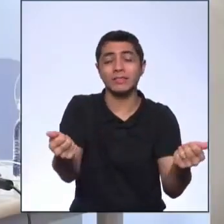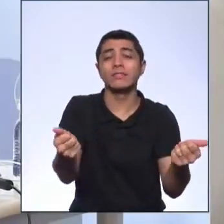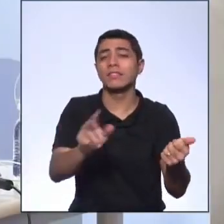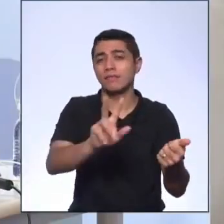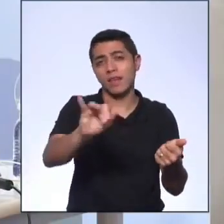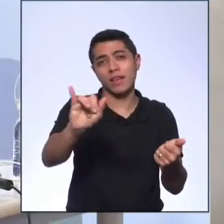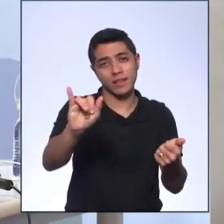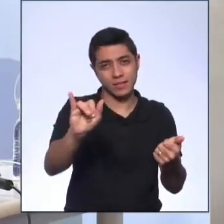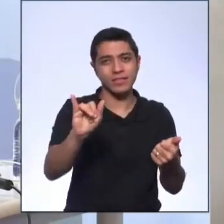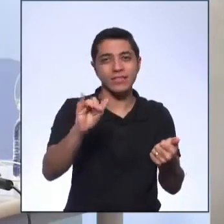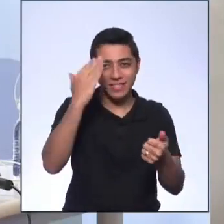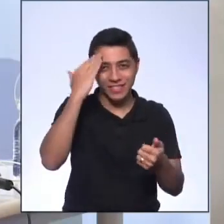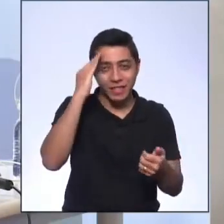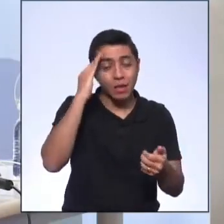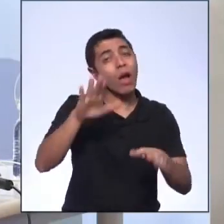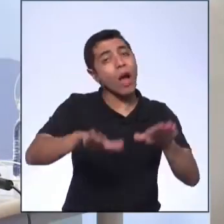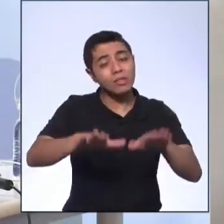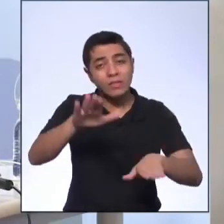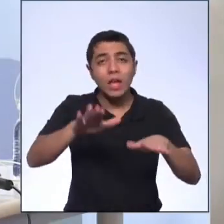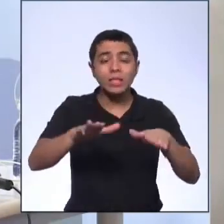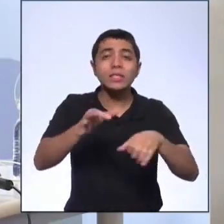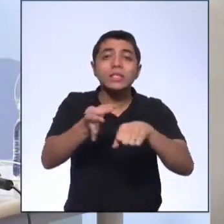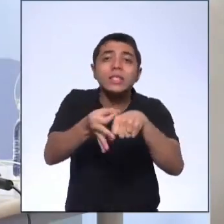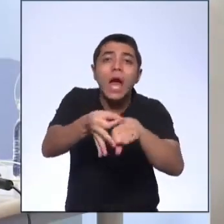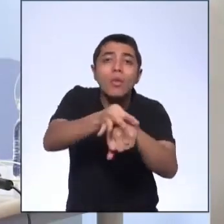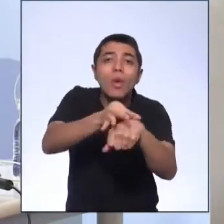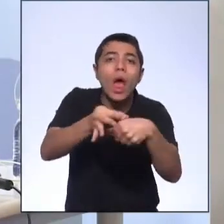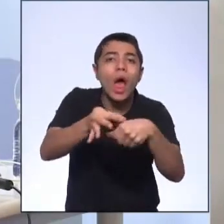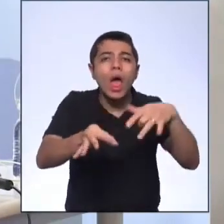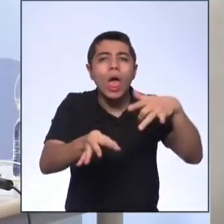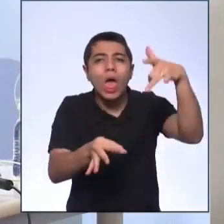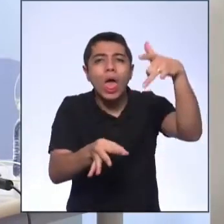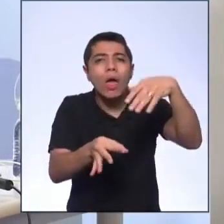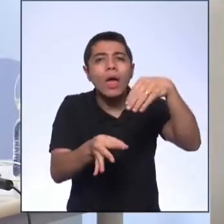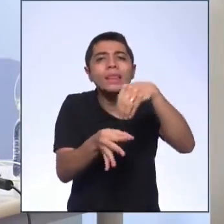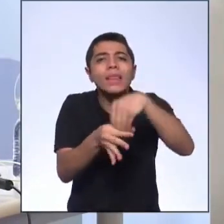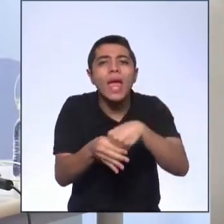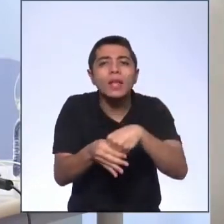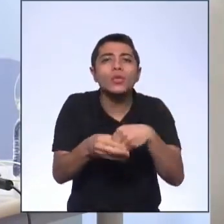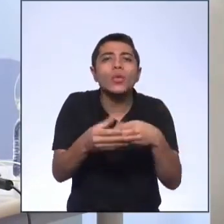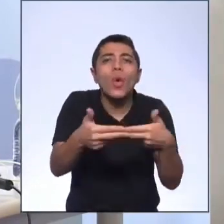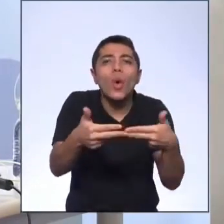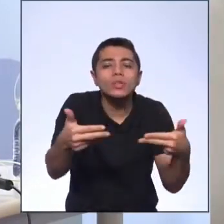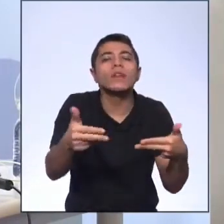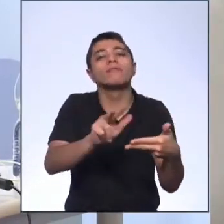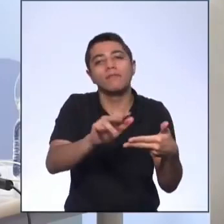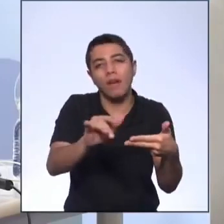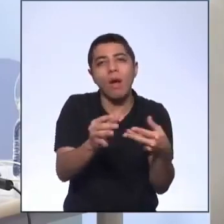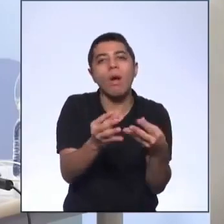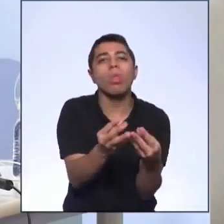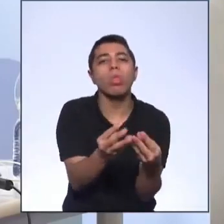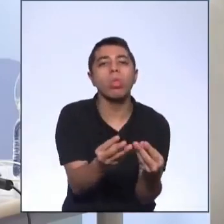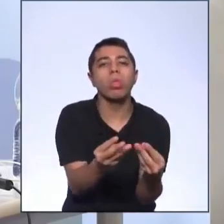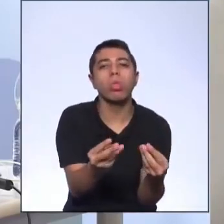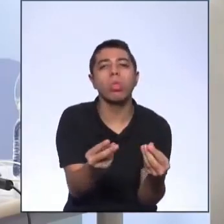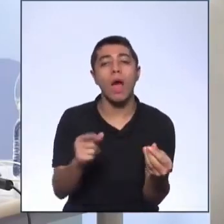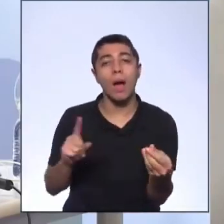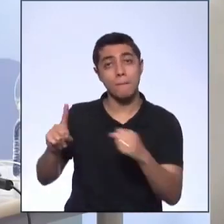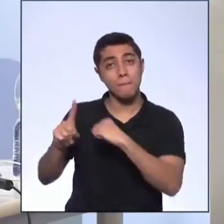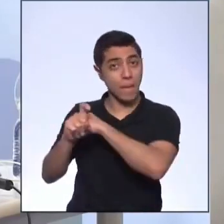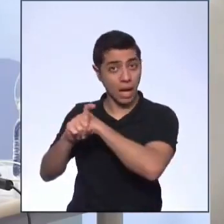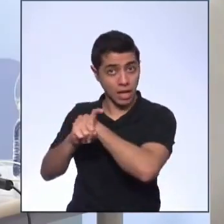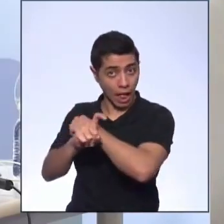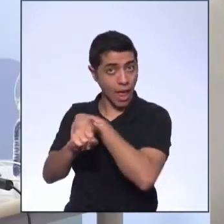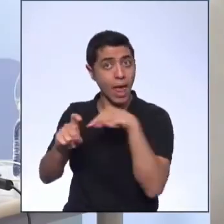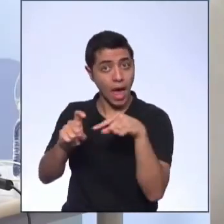elementos aí que estão dentro da célula, tá? E aí elas vão incorporar. Então, o processo de transferência é o quê? Você tem